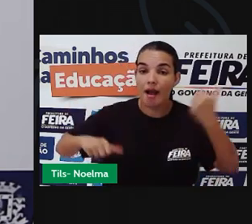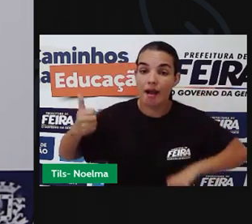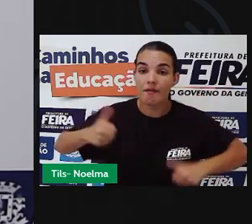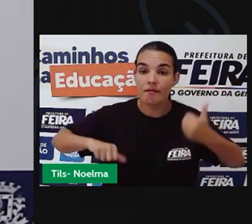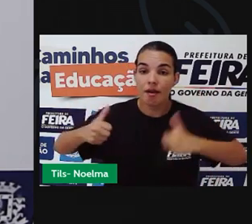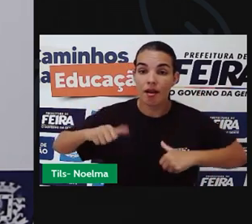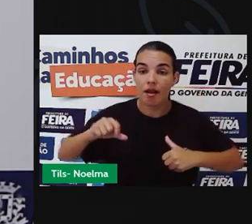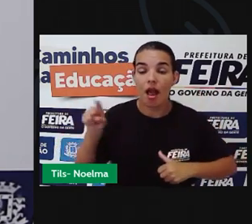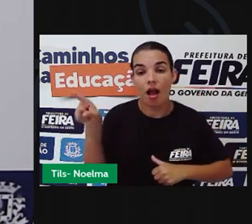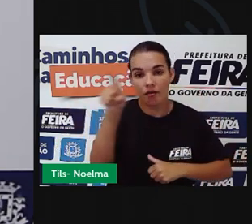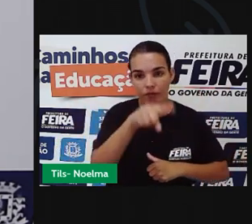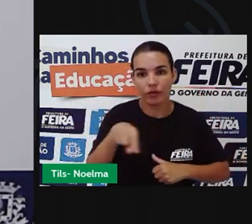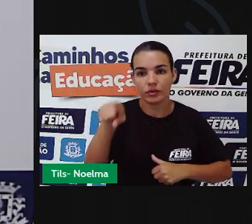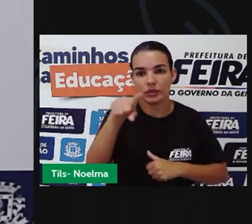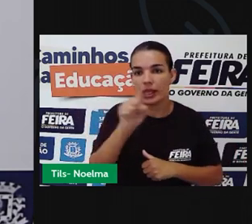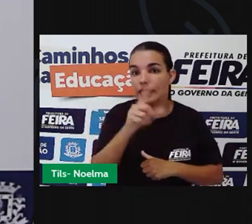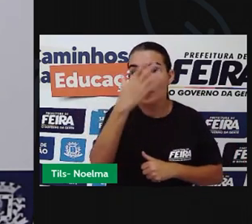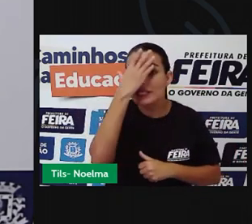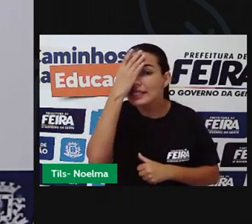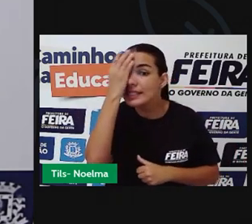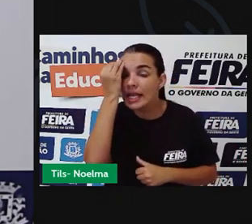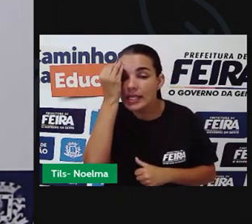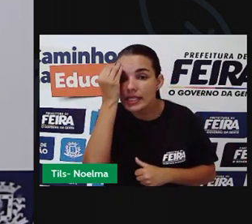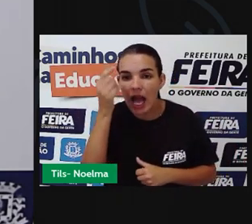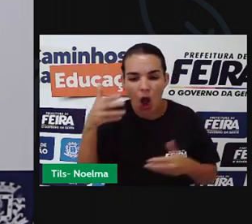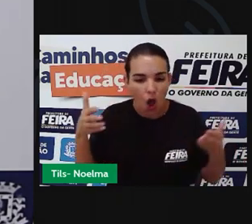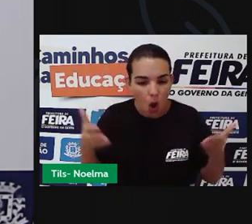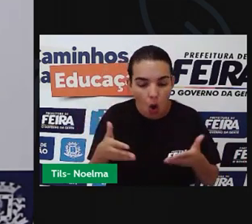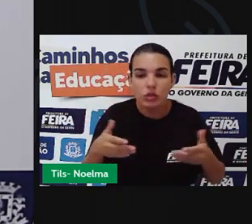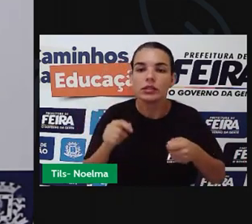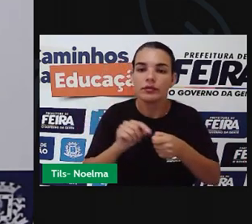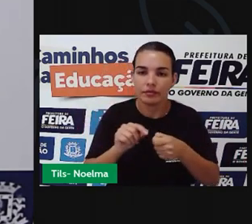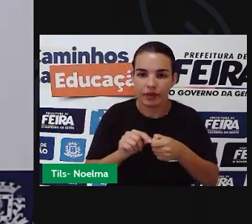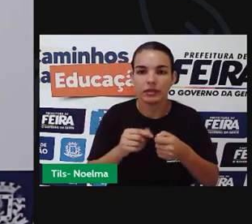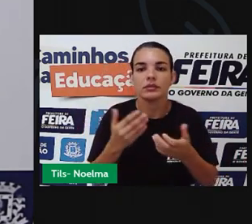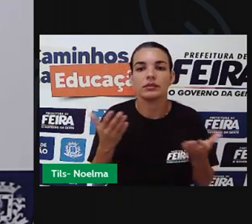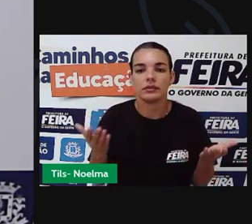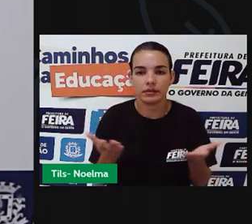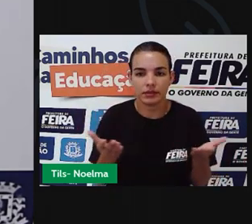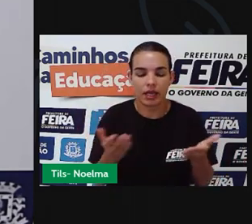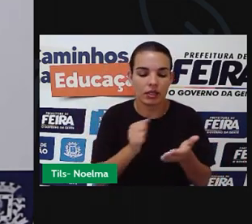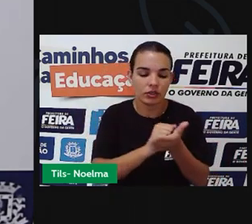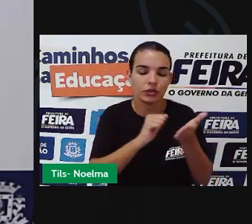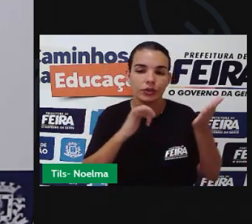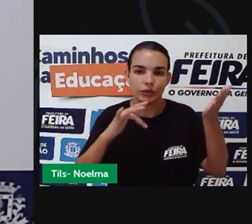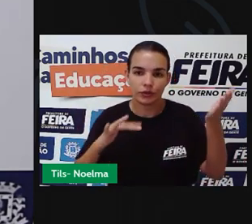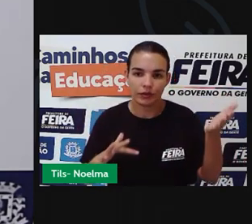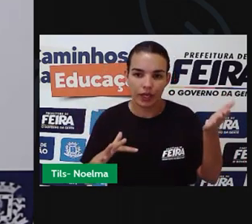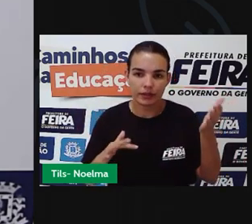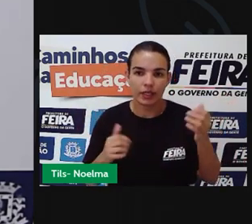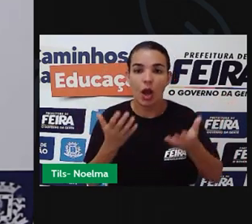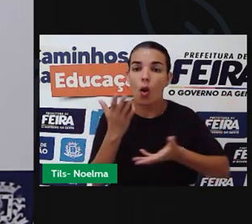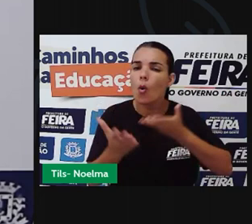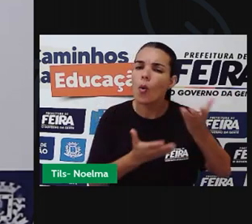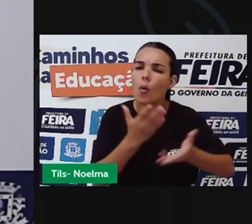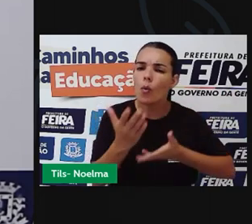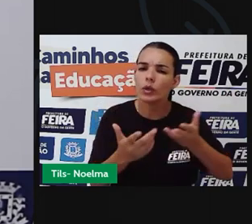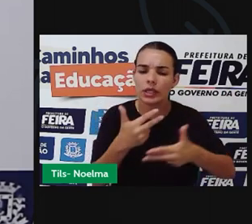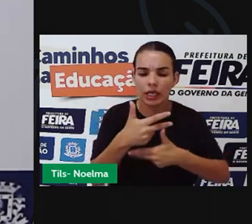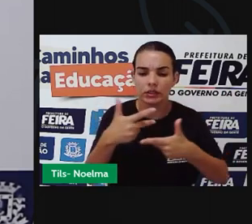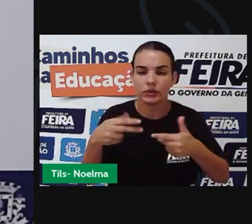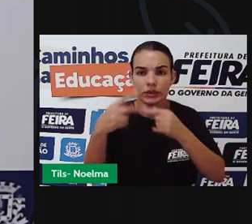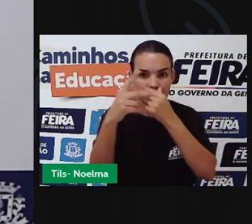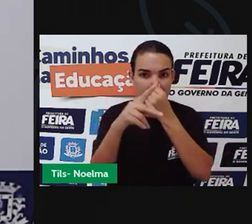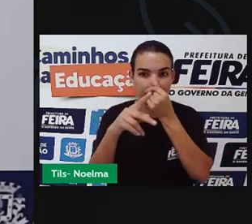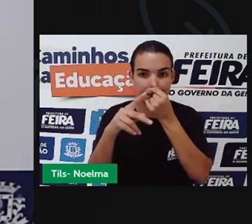eu não deixe para fazer amanhã para fazer depois da manhã que atividade passa hoje mesmo essa atividade material